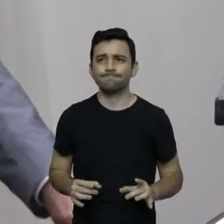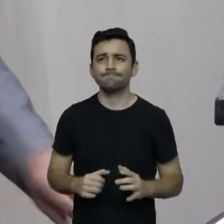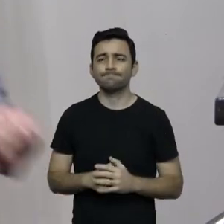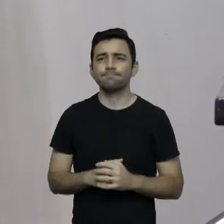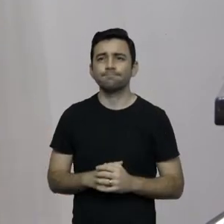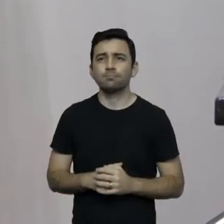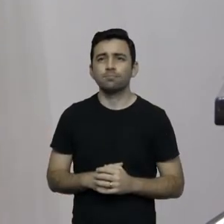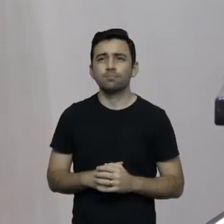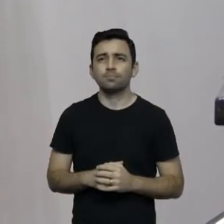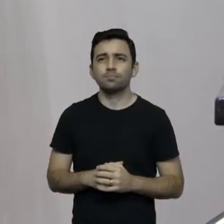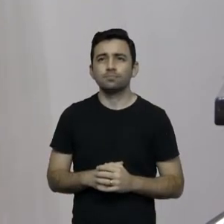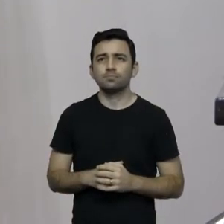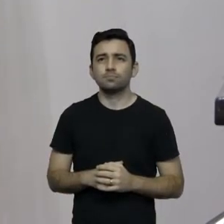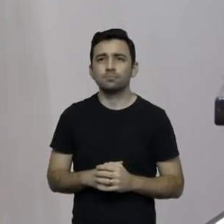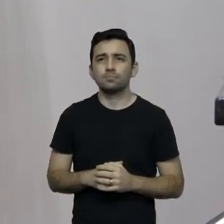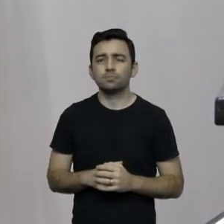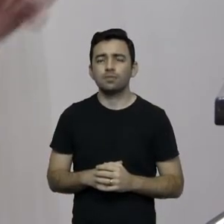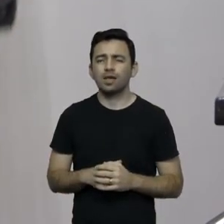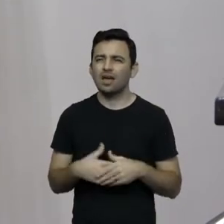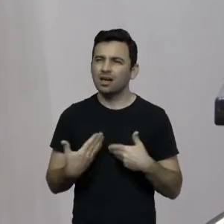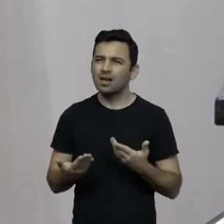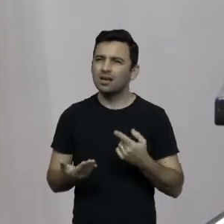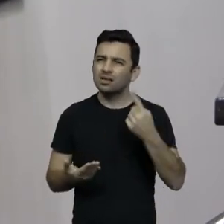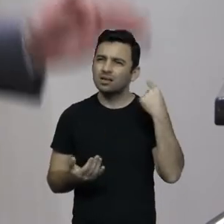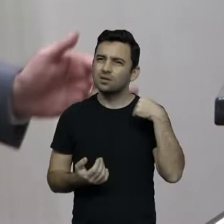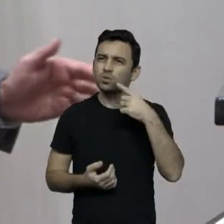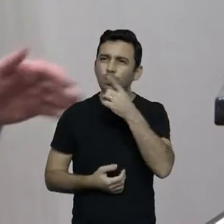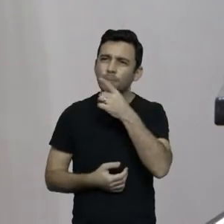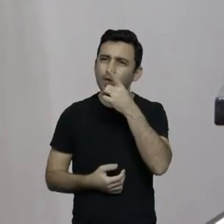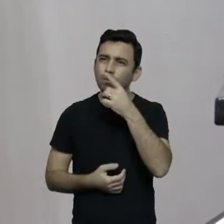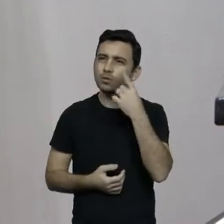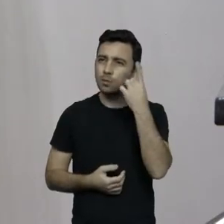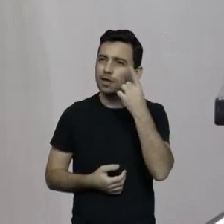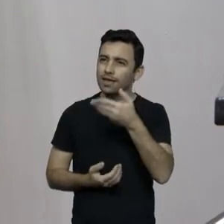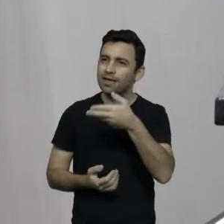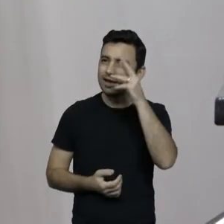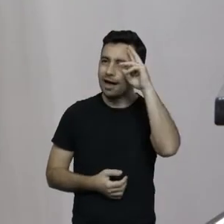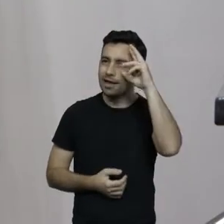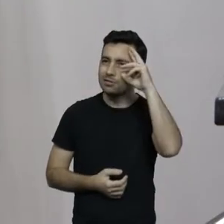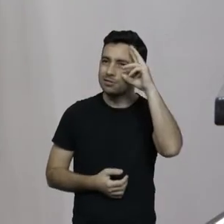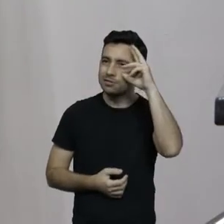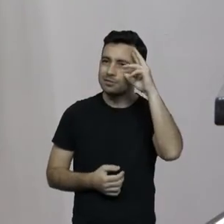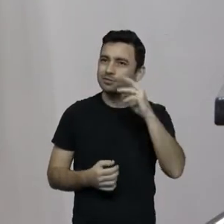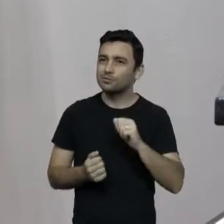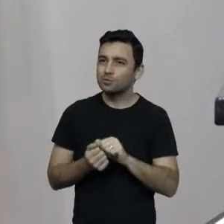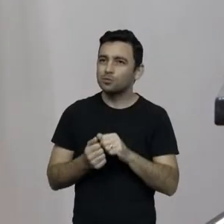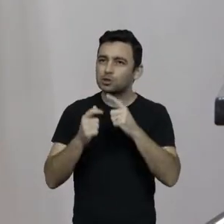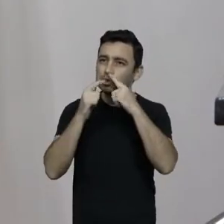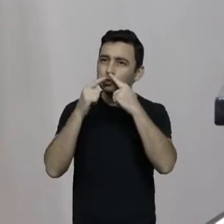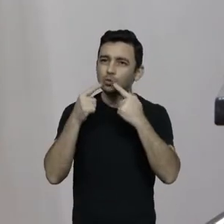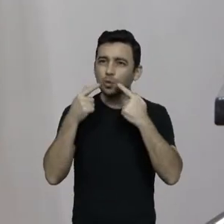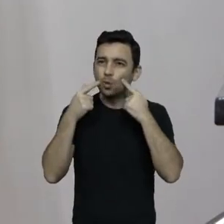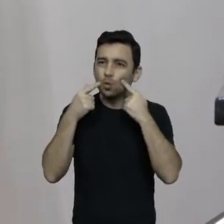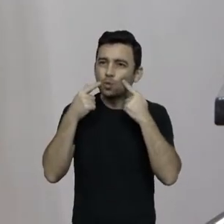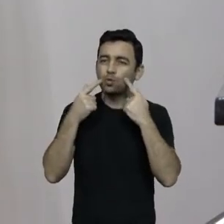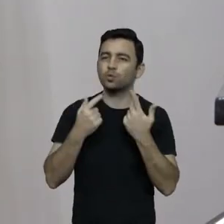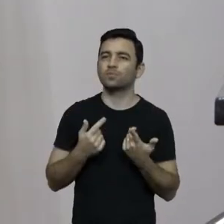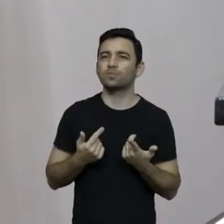e olha lá no último domingo estava lá o deputado Alba Deputado Titon